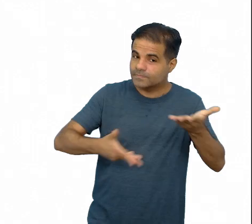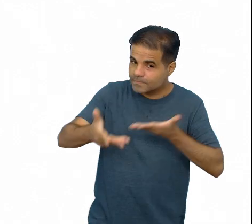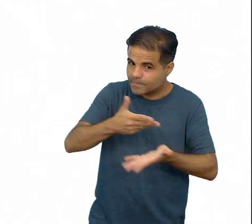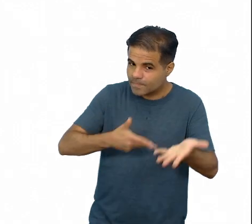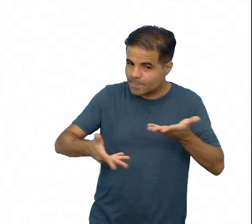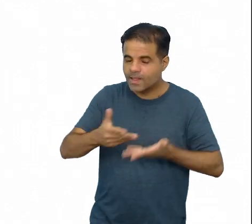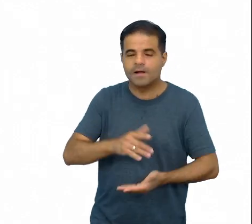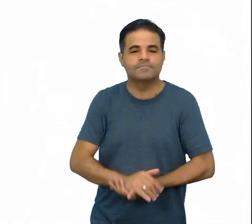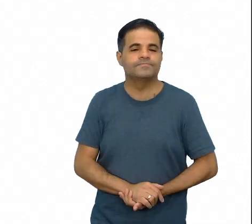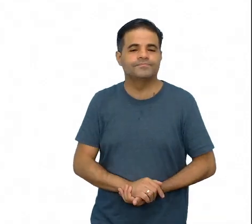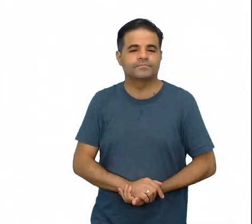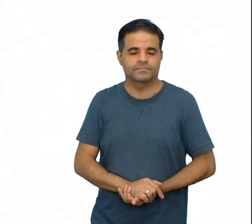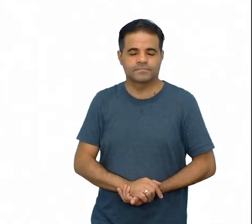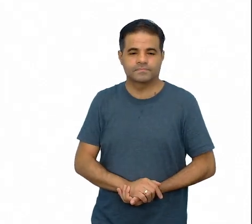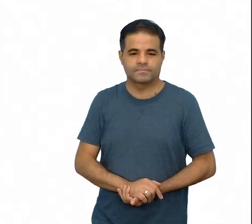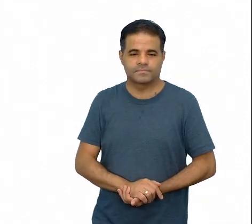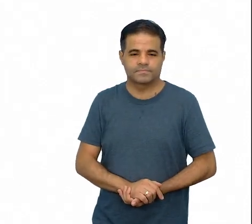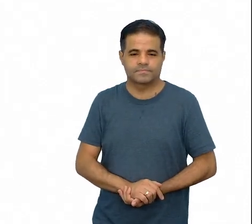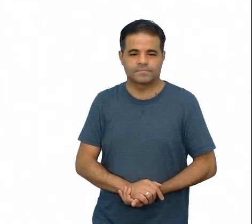compartilhando